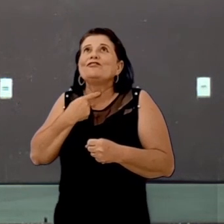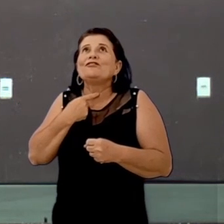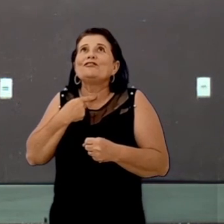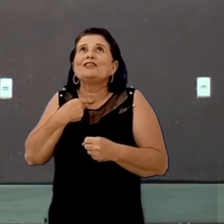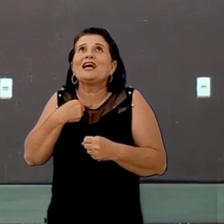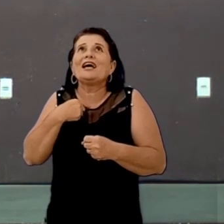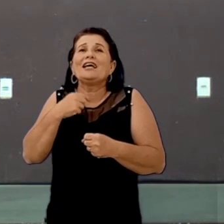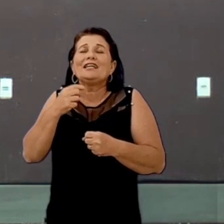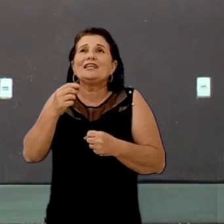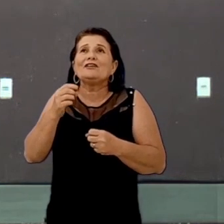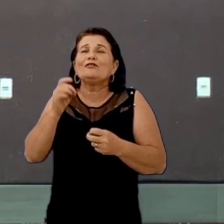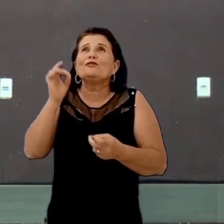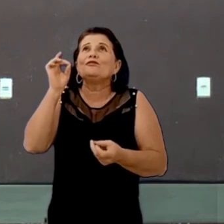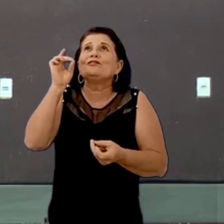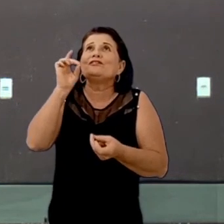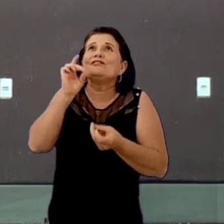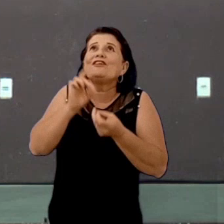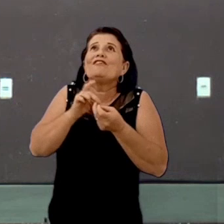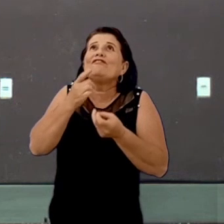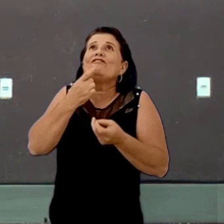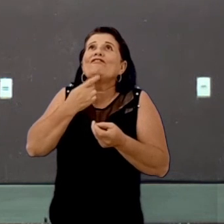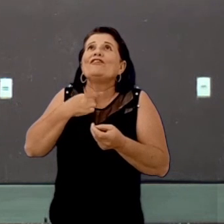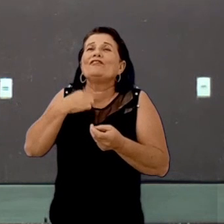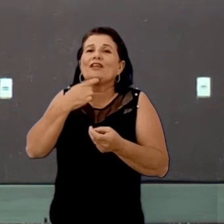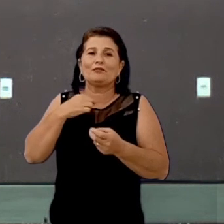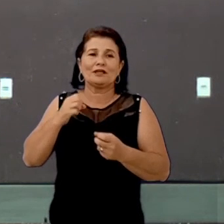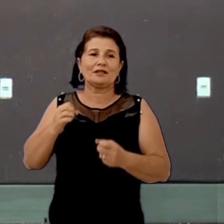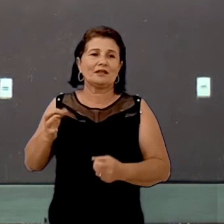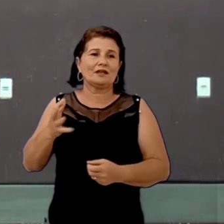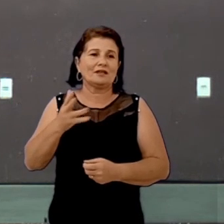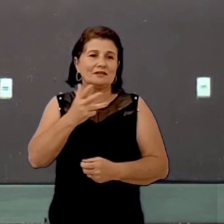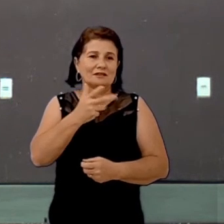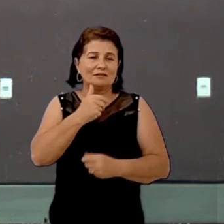espiritual para que nós possamos crescer na salvação.